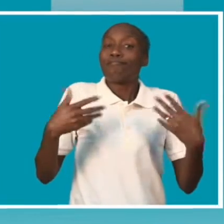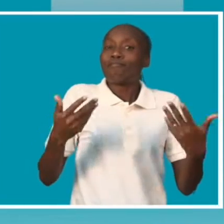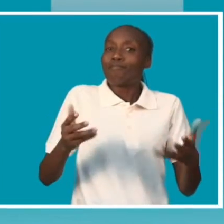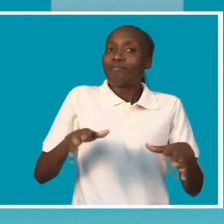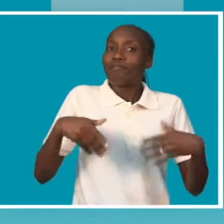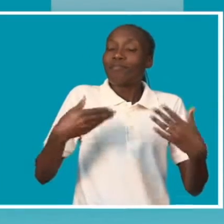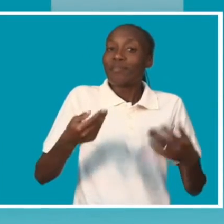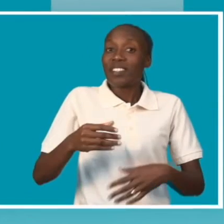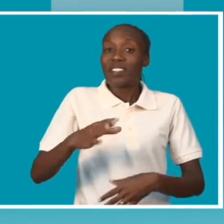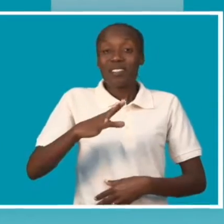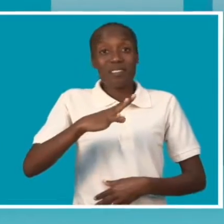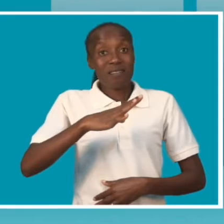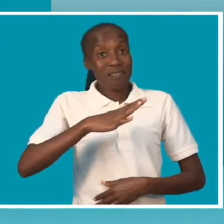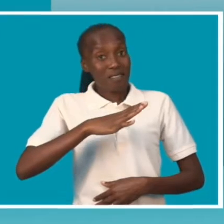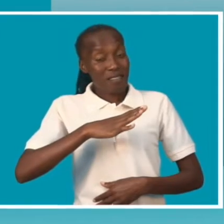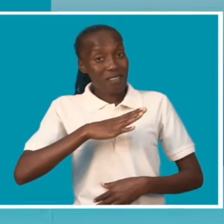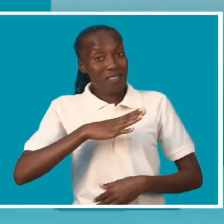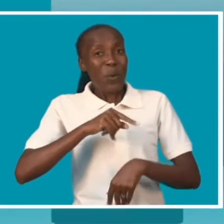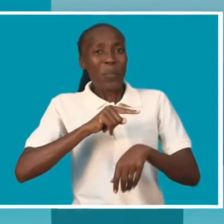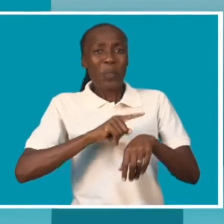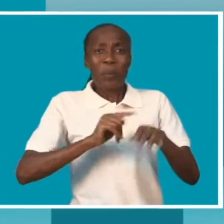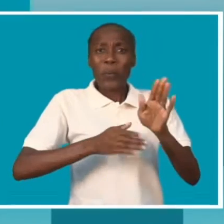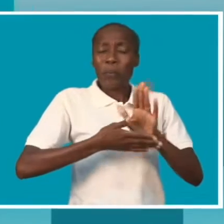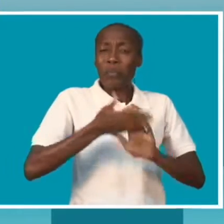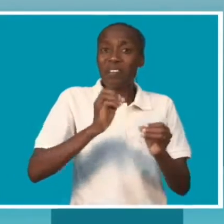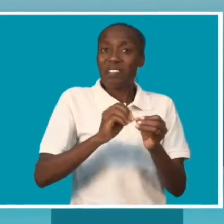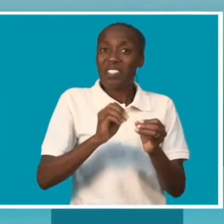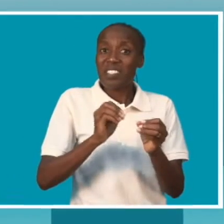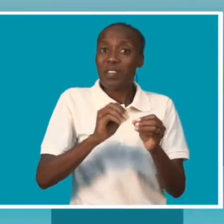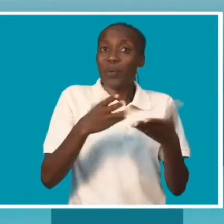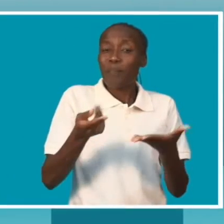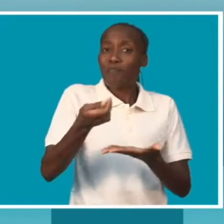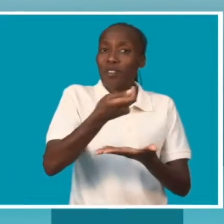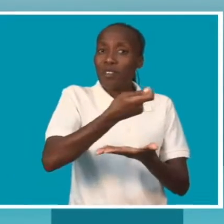no tempo que eu fazia desenho no chão, tinha pessoas que